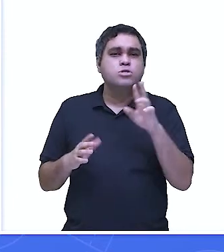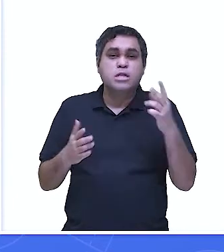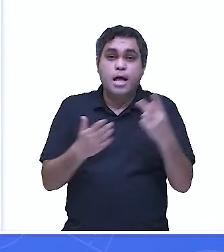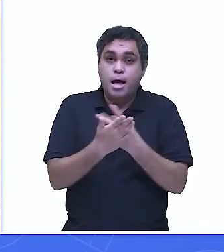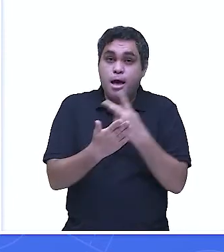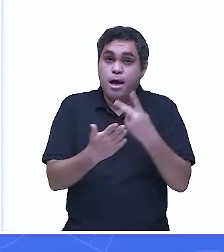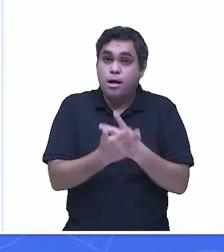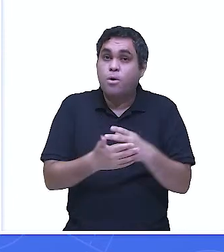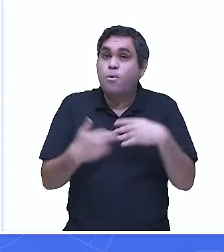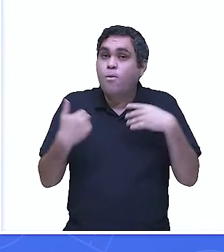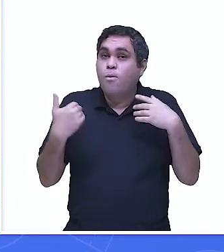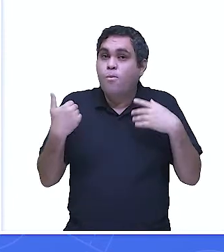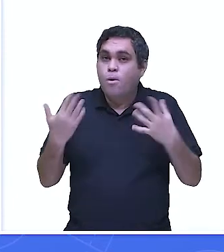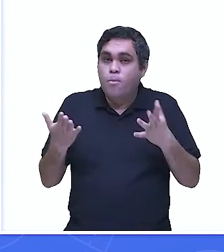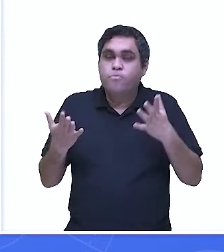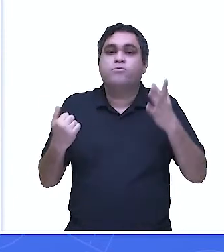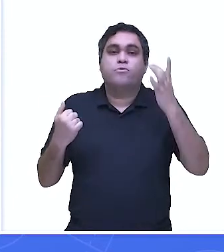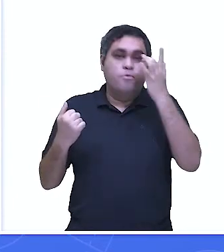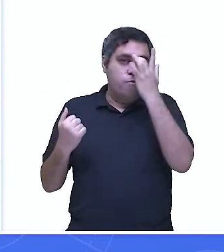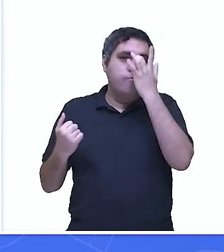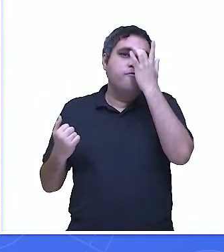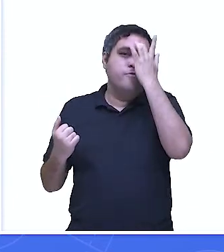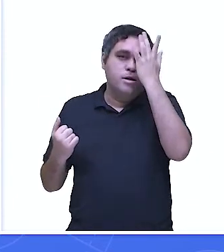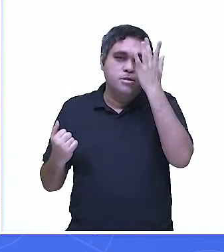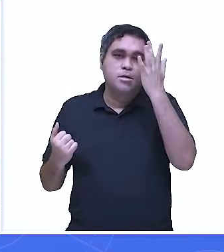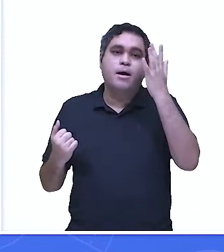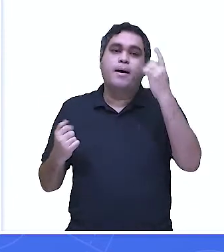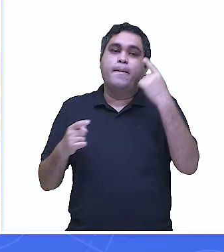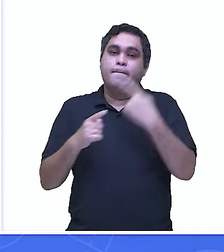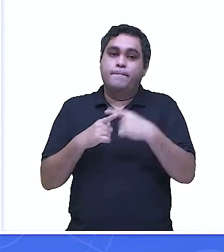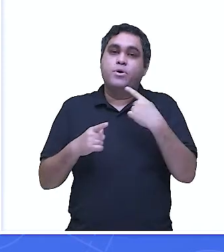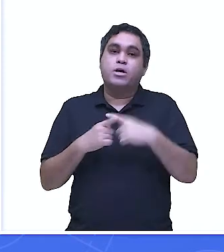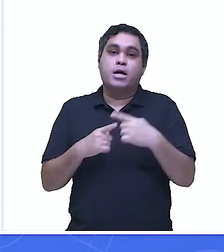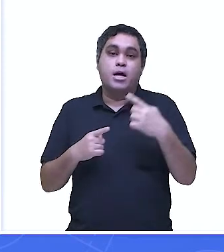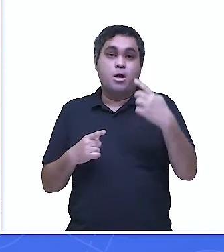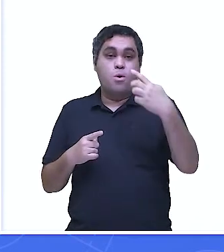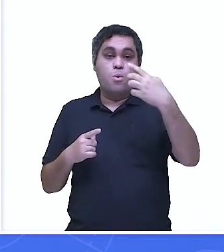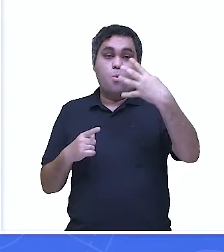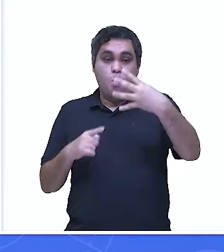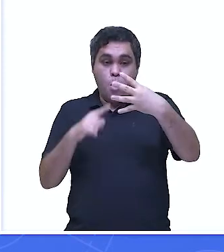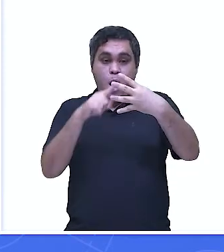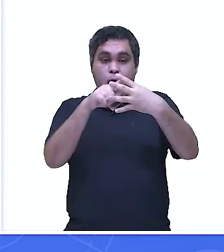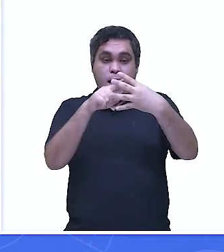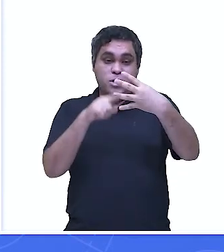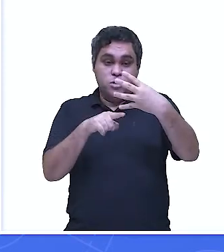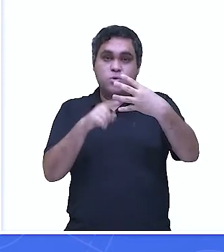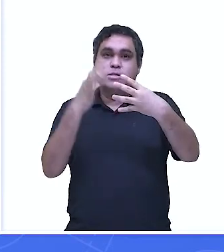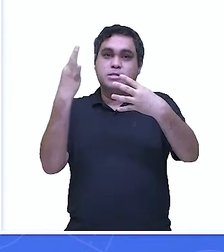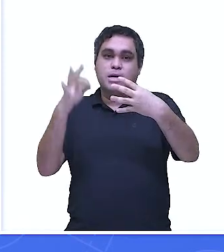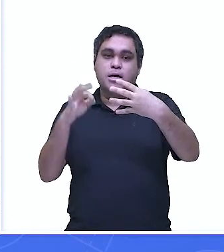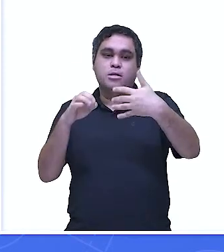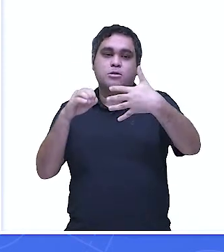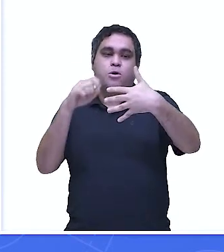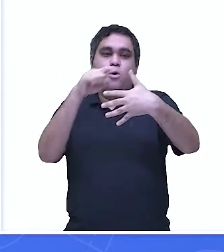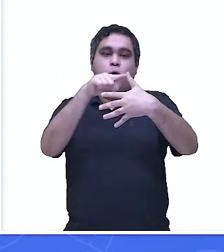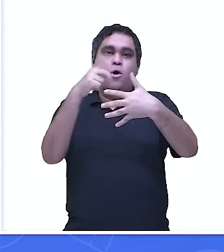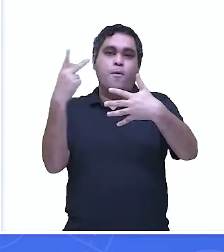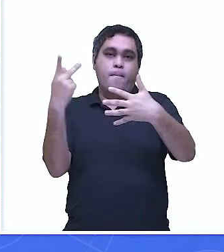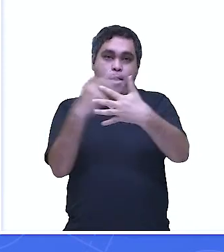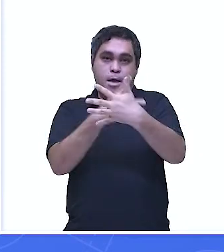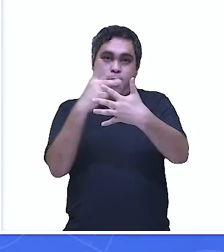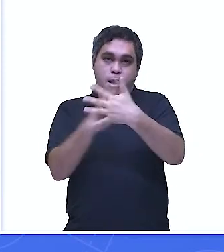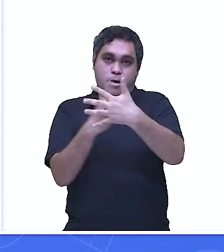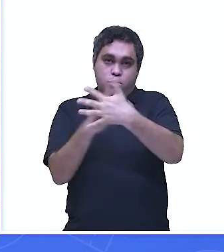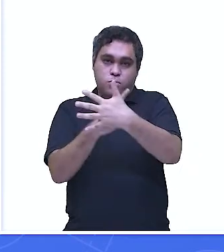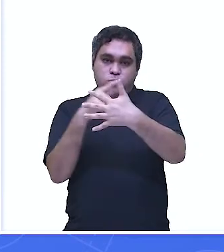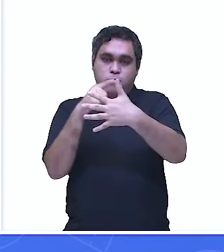bem fácil, porque a maioria, 4 delas estão corretas e uma apenas está incorreta. O que você vai